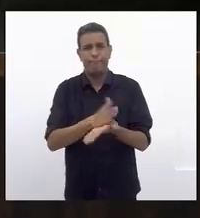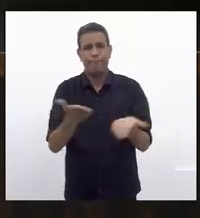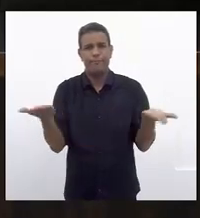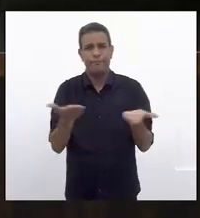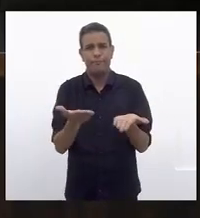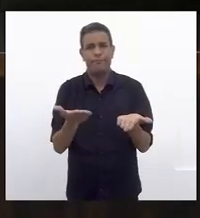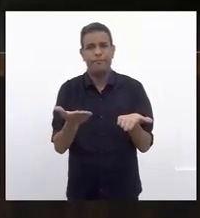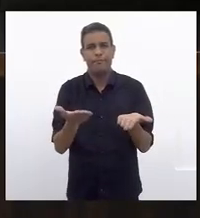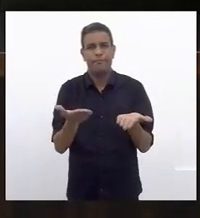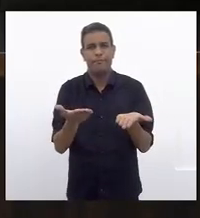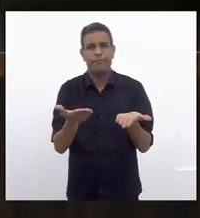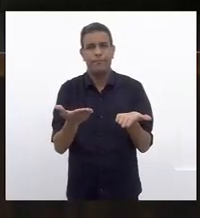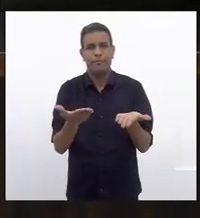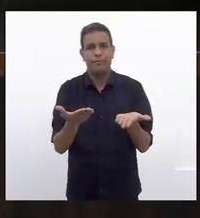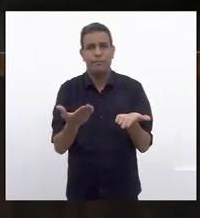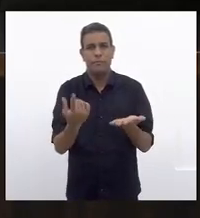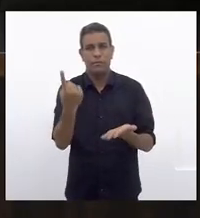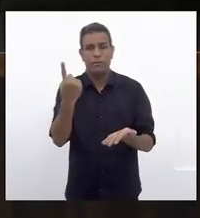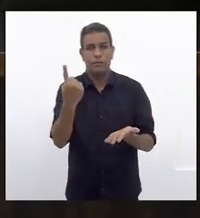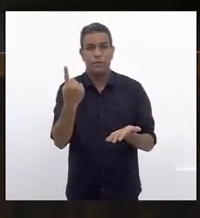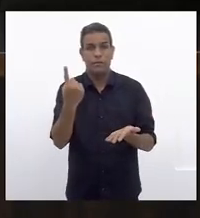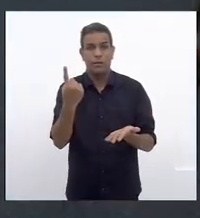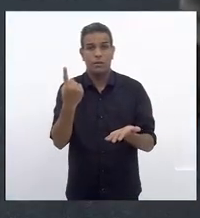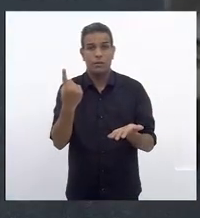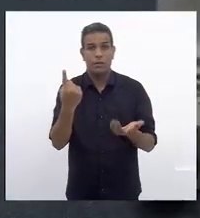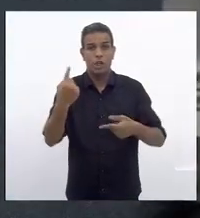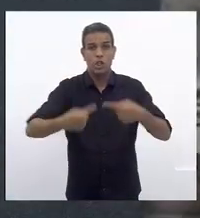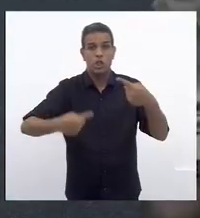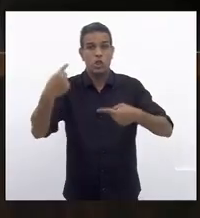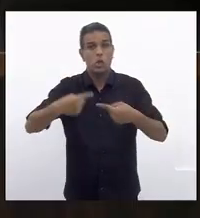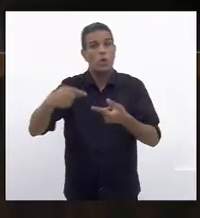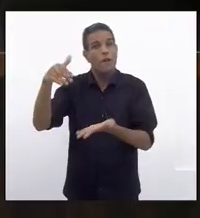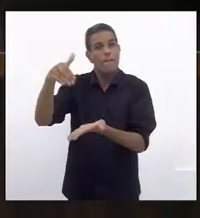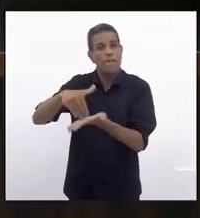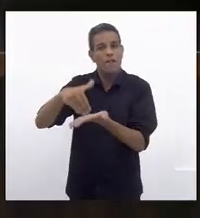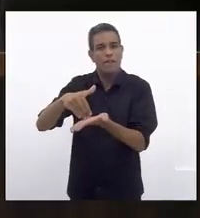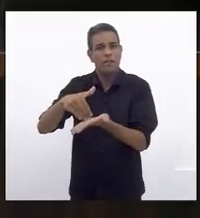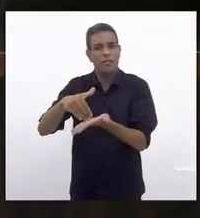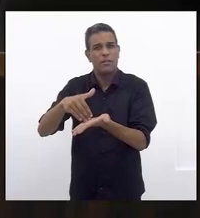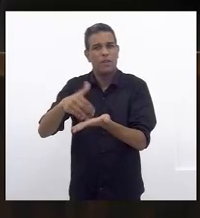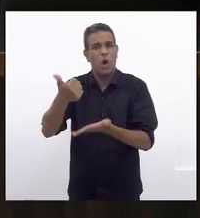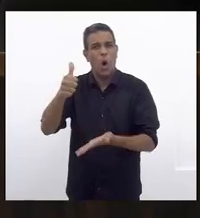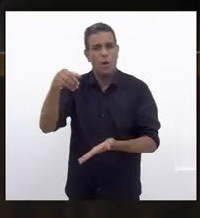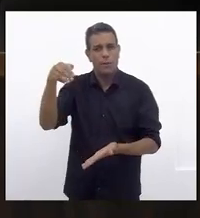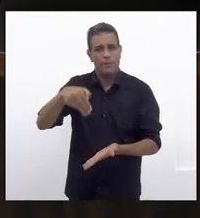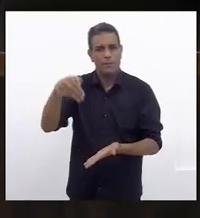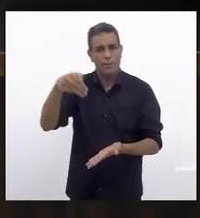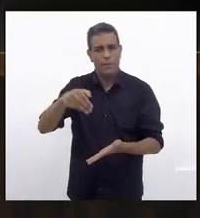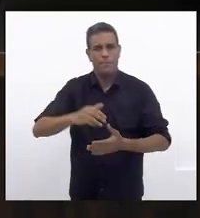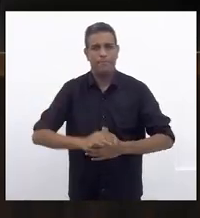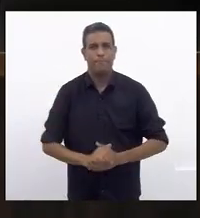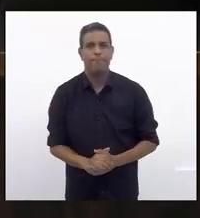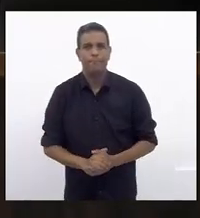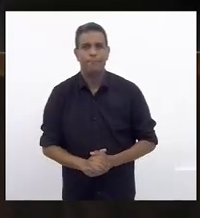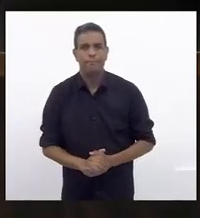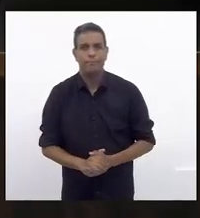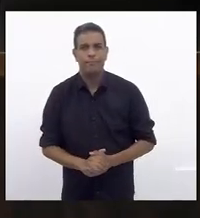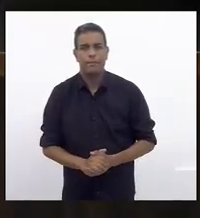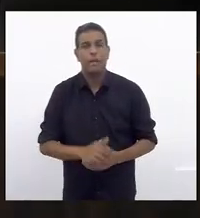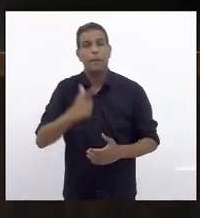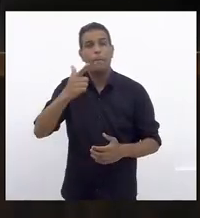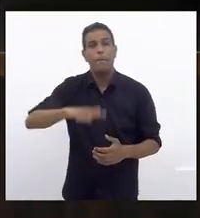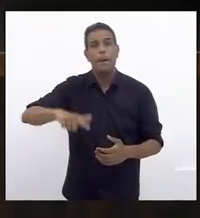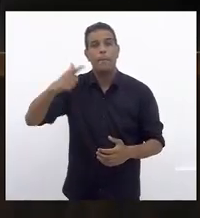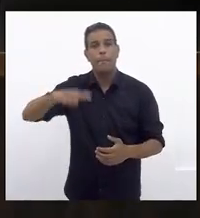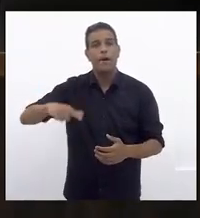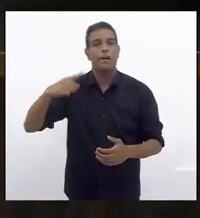tenho um compromisso de Zoom às 18 horas. Eu discuto na última. Faltam 11 minutos. Eu vou deixar que tem mais deputados querendo